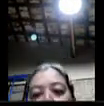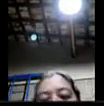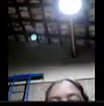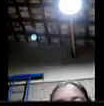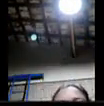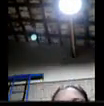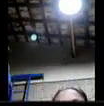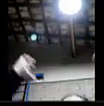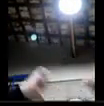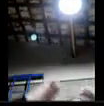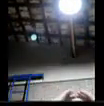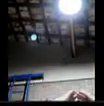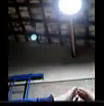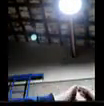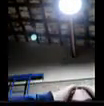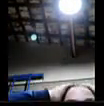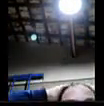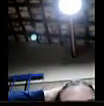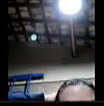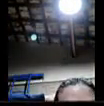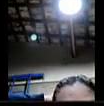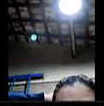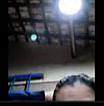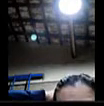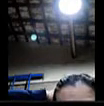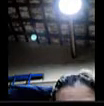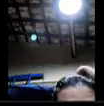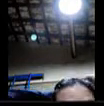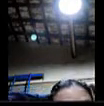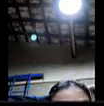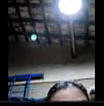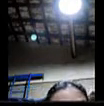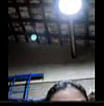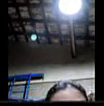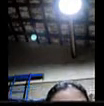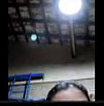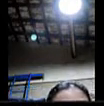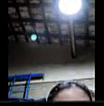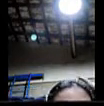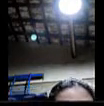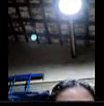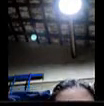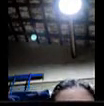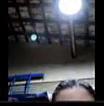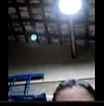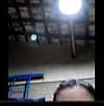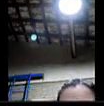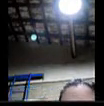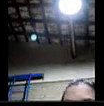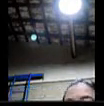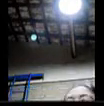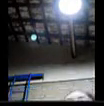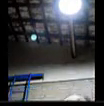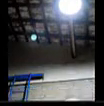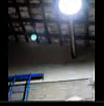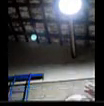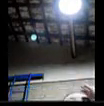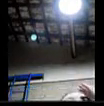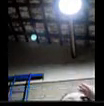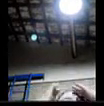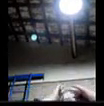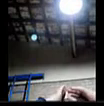ela pode ter uma dificuldade específica e ter um potencial muito grande para outras coisas, né? De pessoas mais próximas aí da